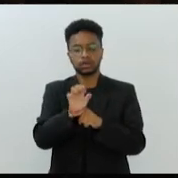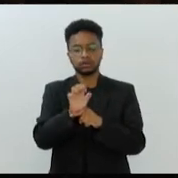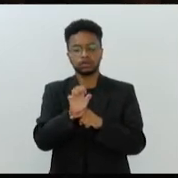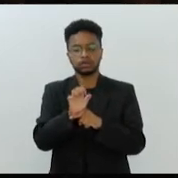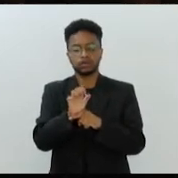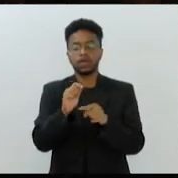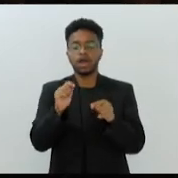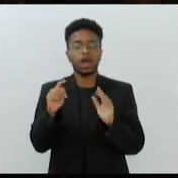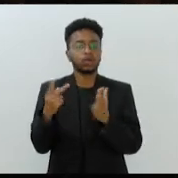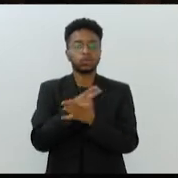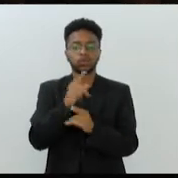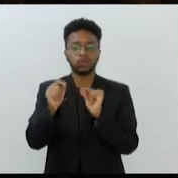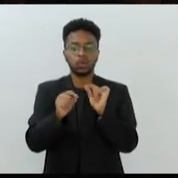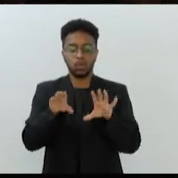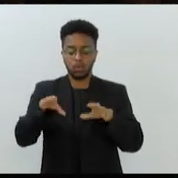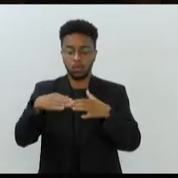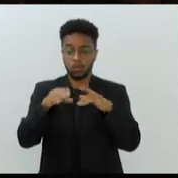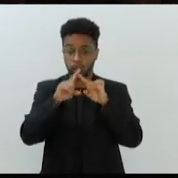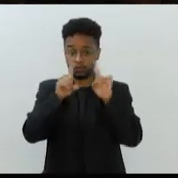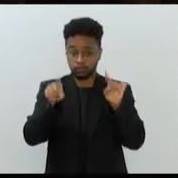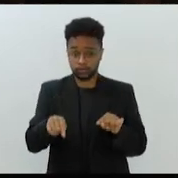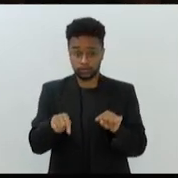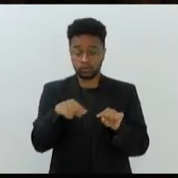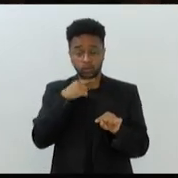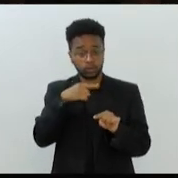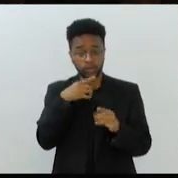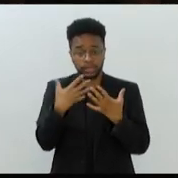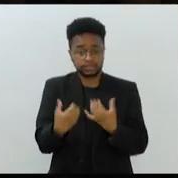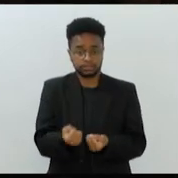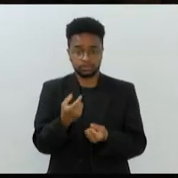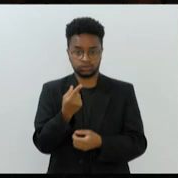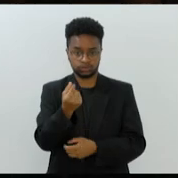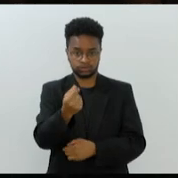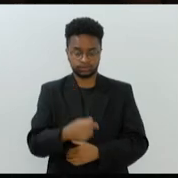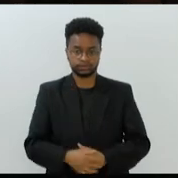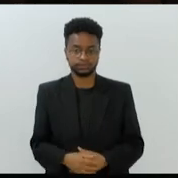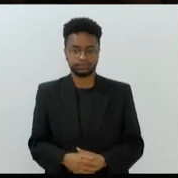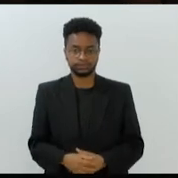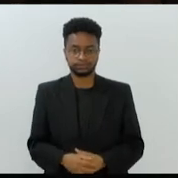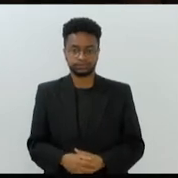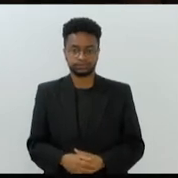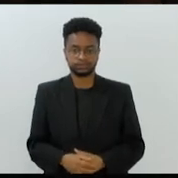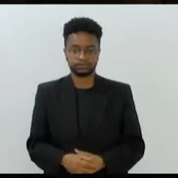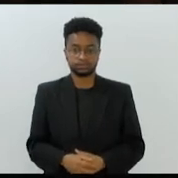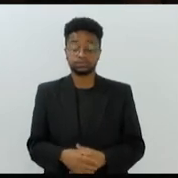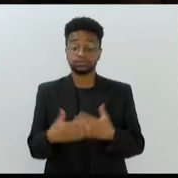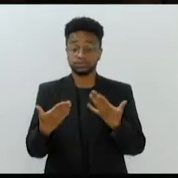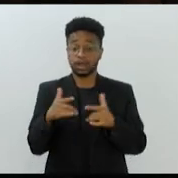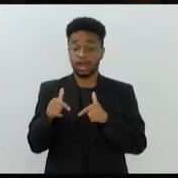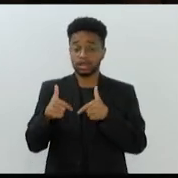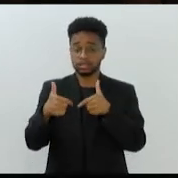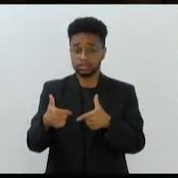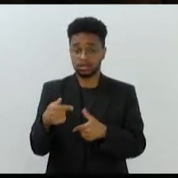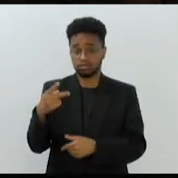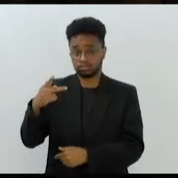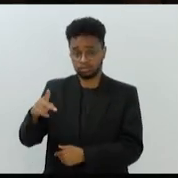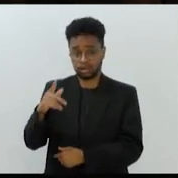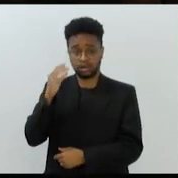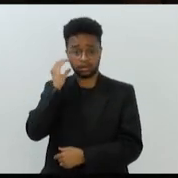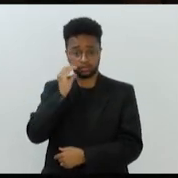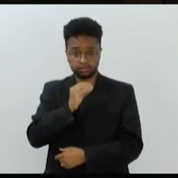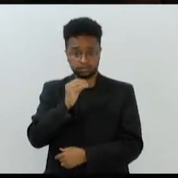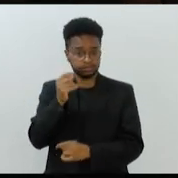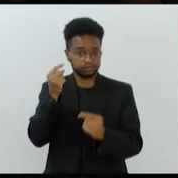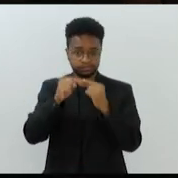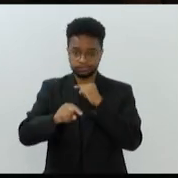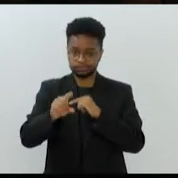que o conjunto dos servidores ficasse sem receber. Então, essa medida do Cláudio Castro, ela é